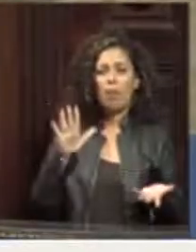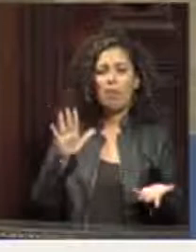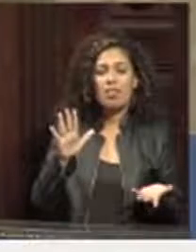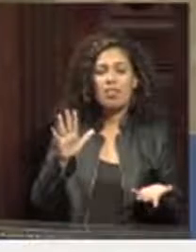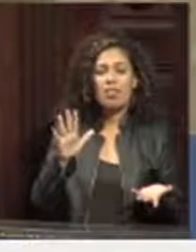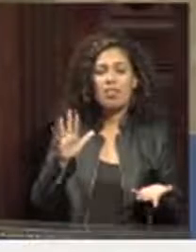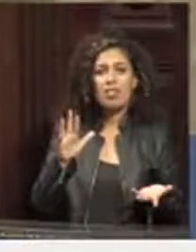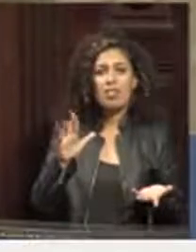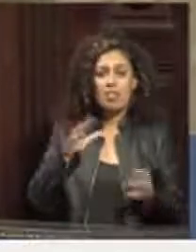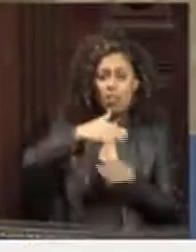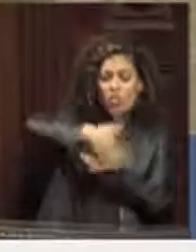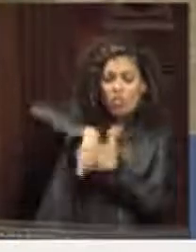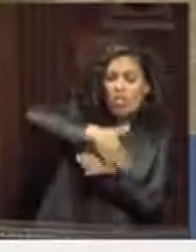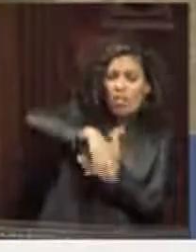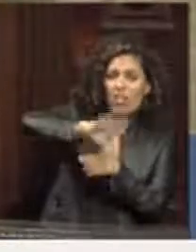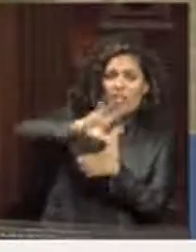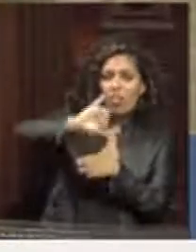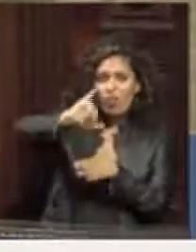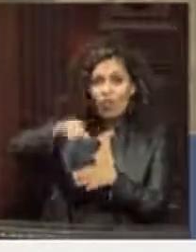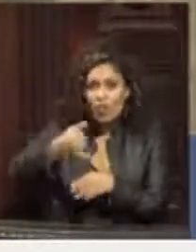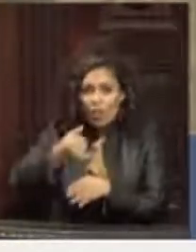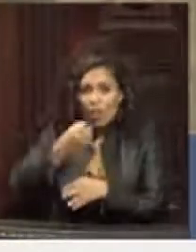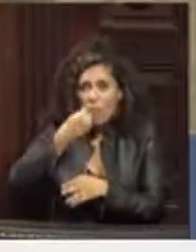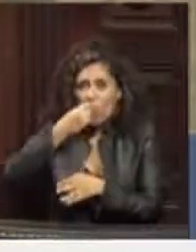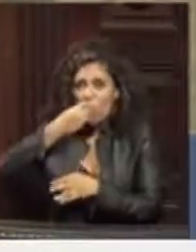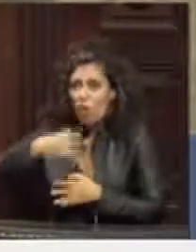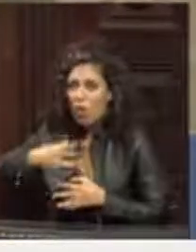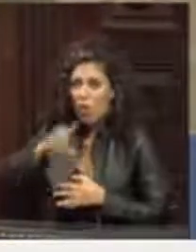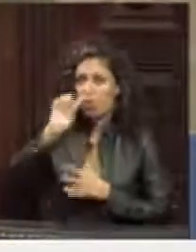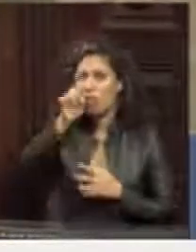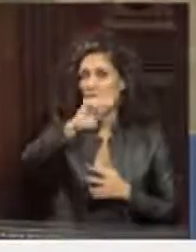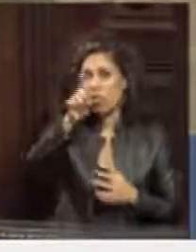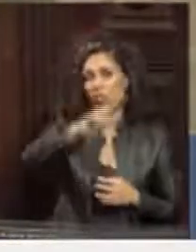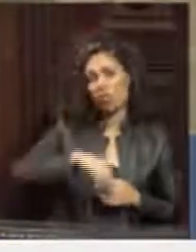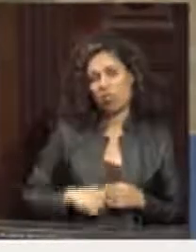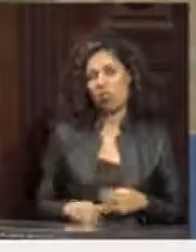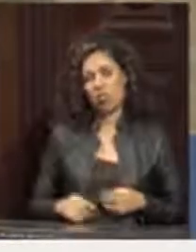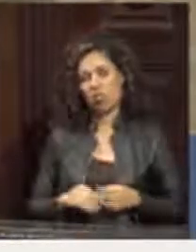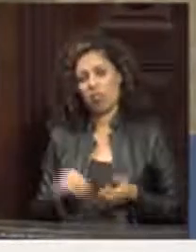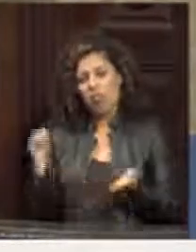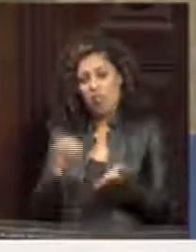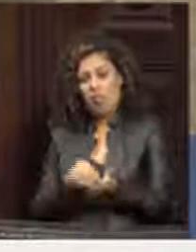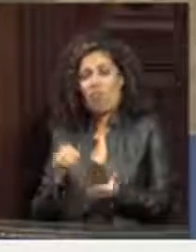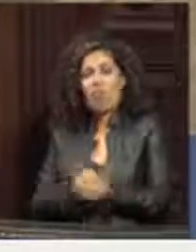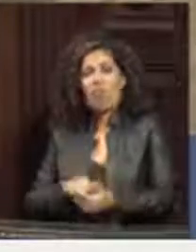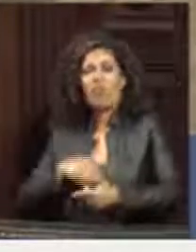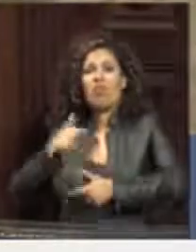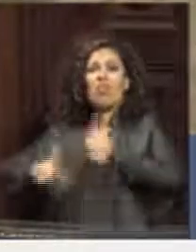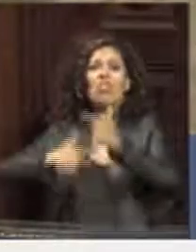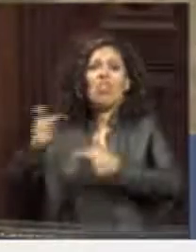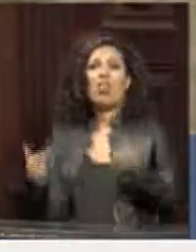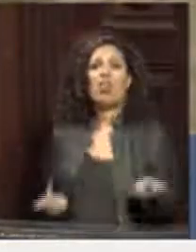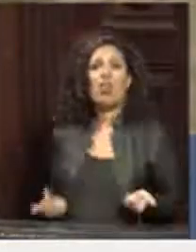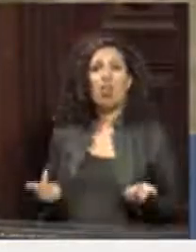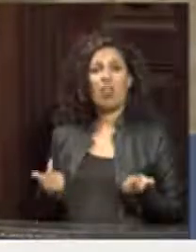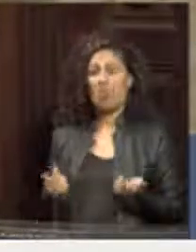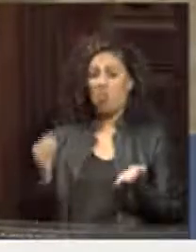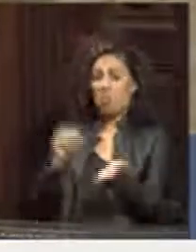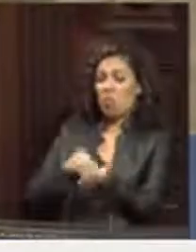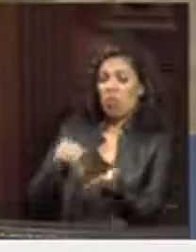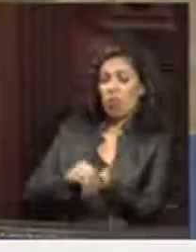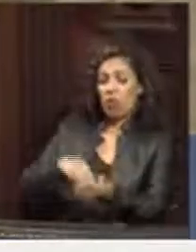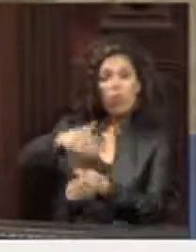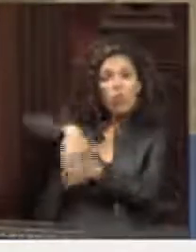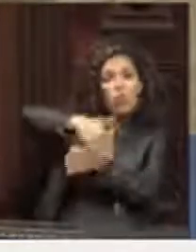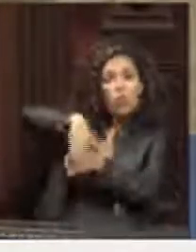lazer, dentro da questão turismo, que era um dos grandes legados da Copa do Mundo. Nem sinalização eles colocaram, nós já discutimos na